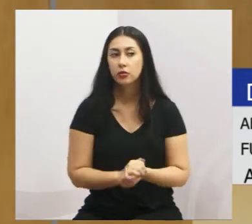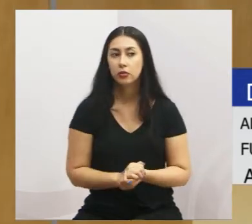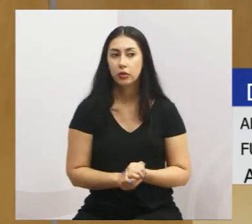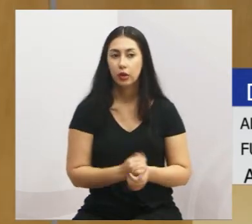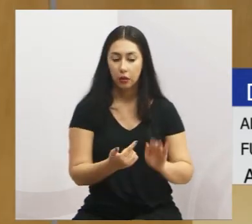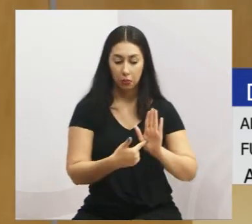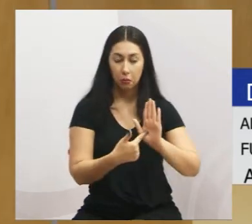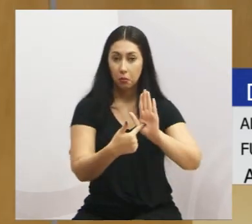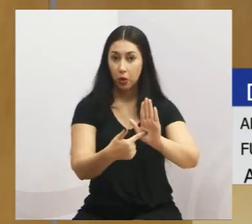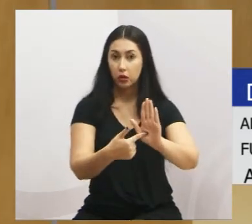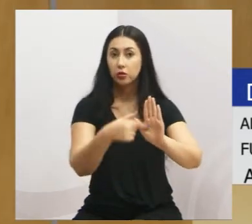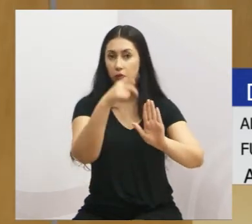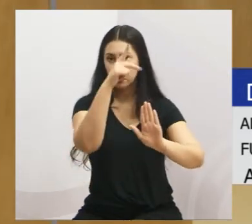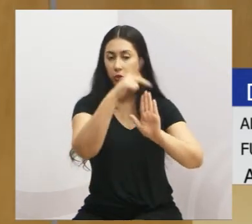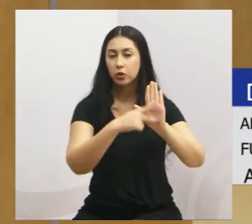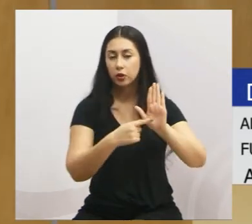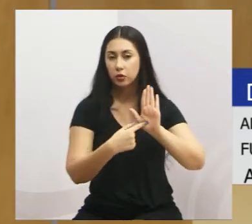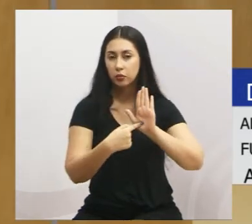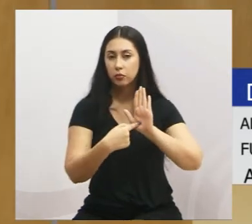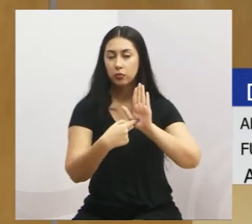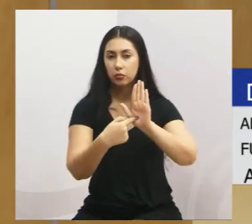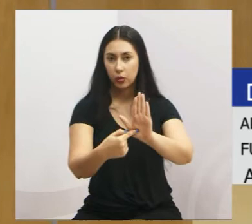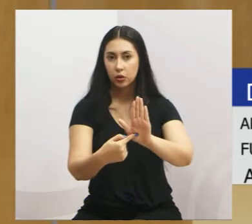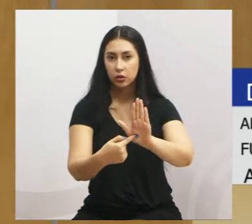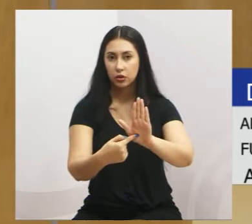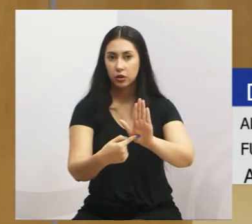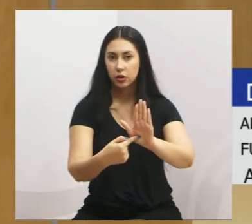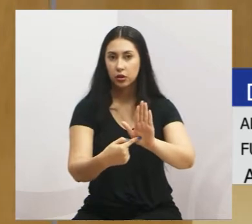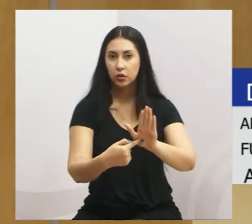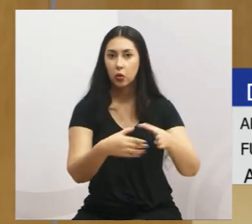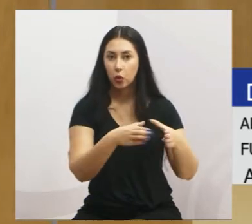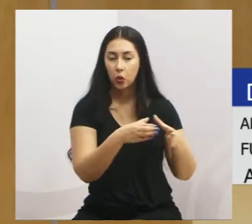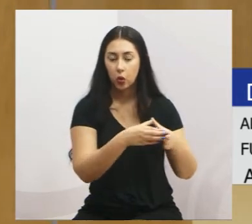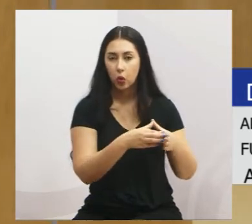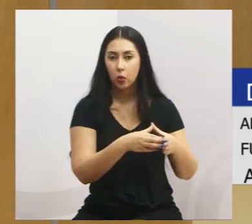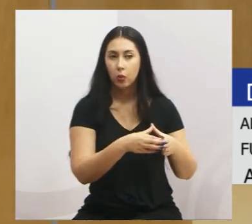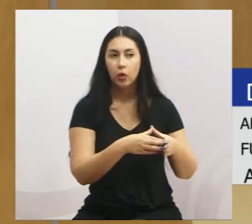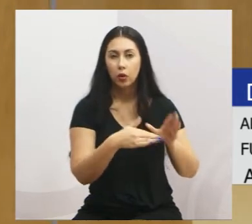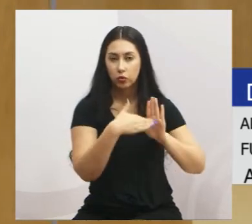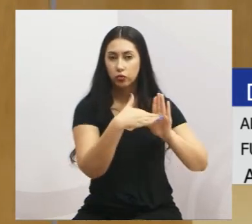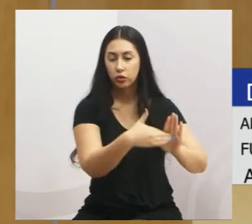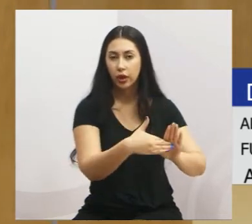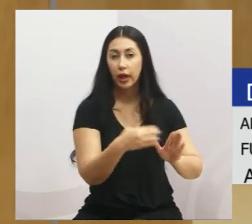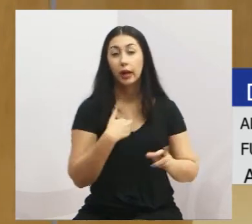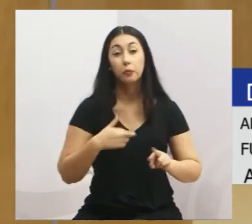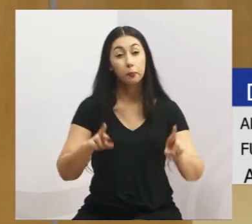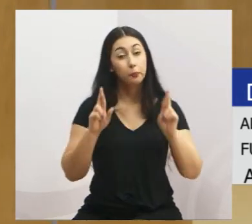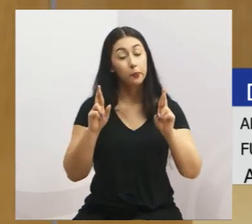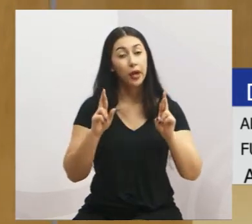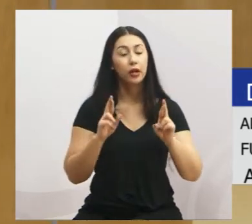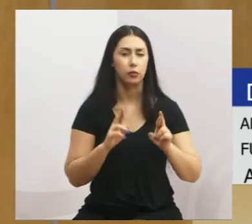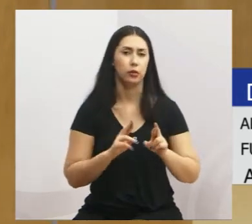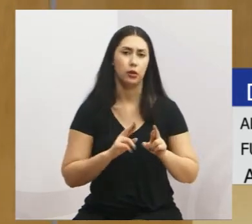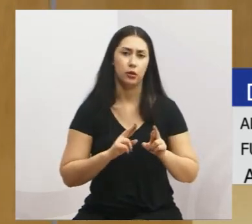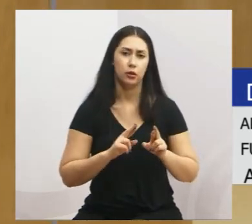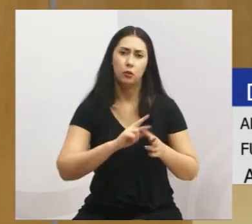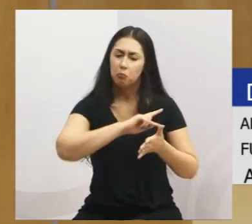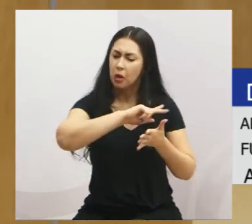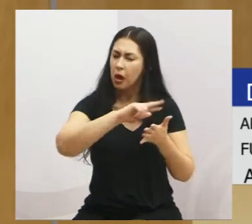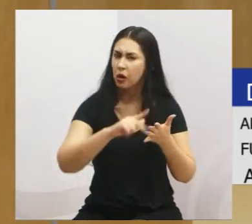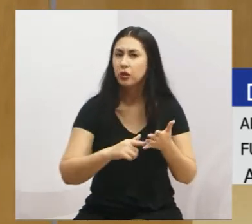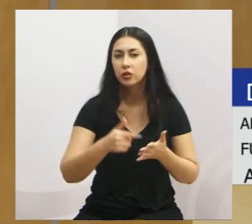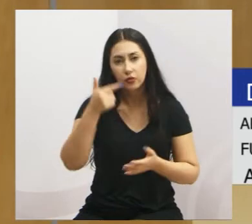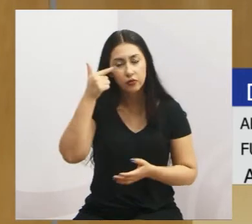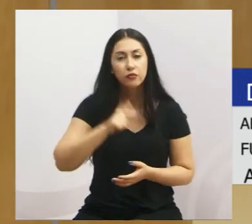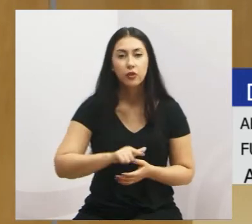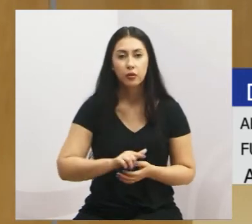com a criação dessa diretoria de habitação, eu espero que esses programas habitacionais voltem à nossa cidade.